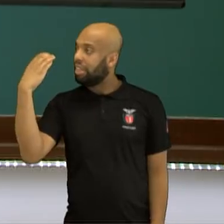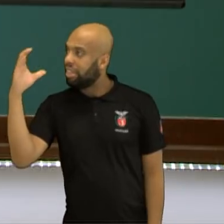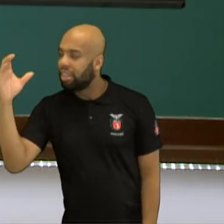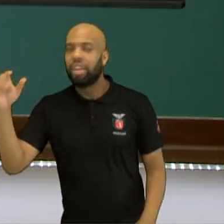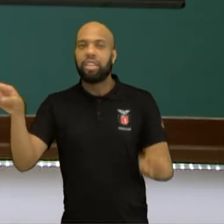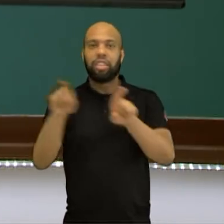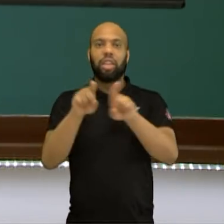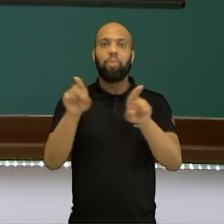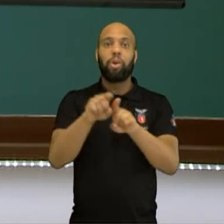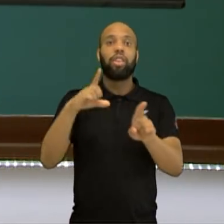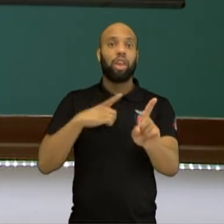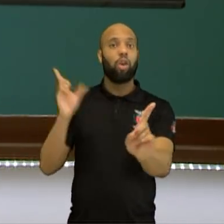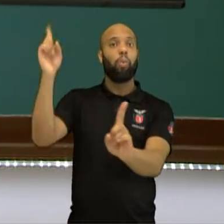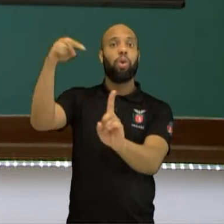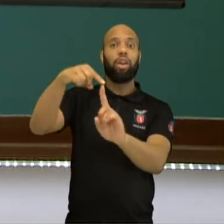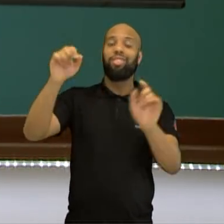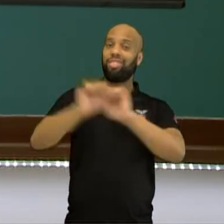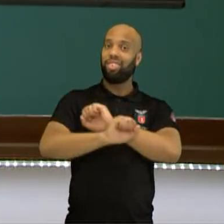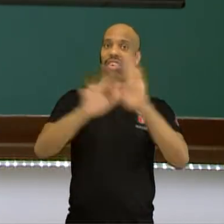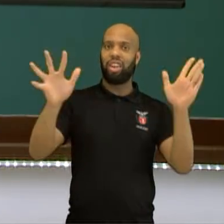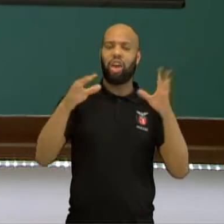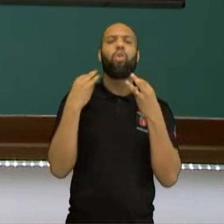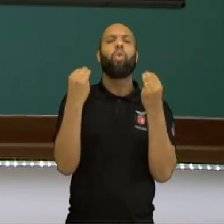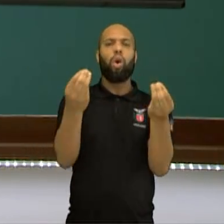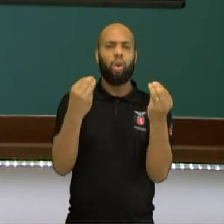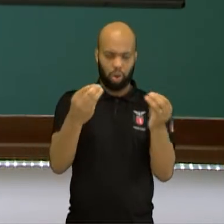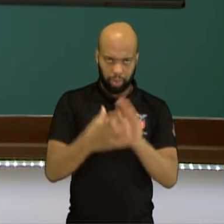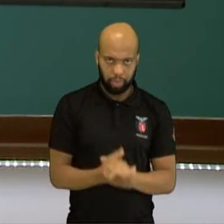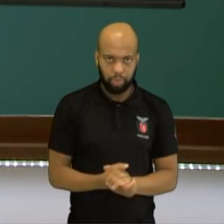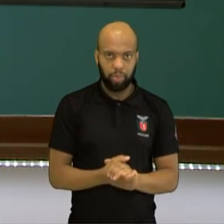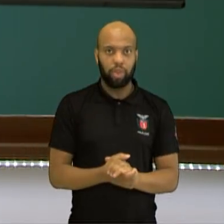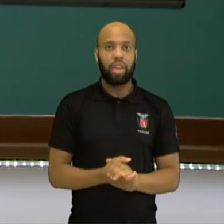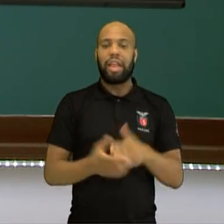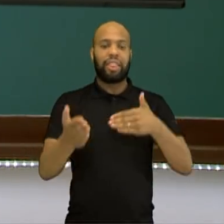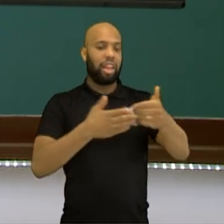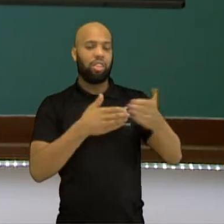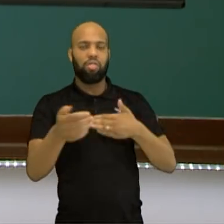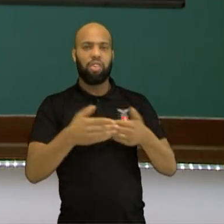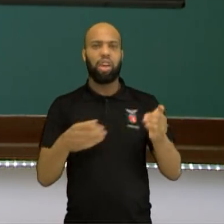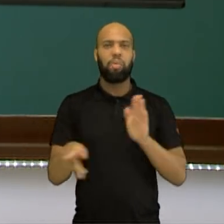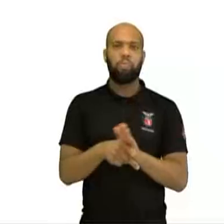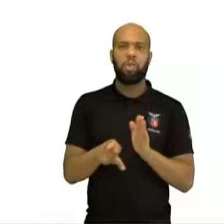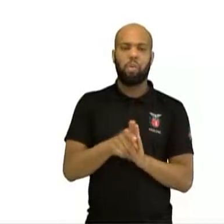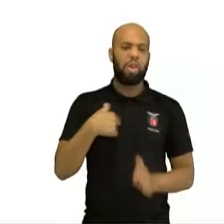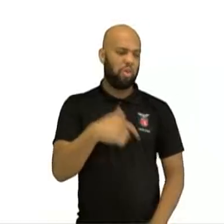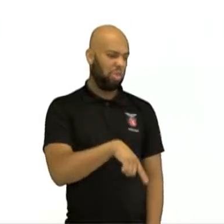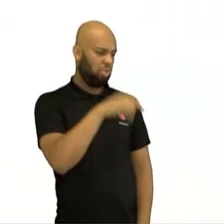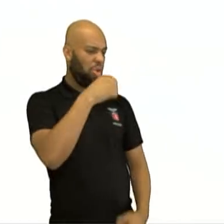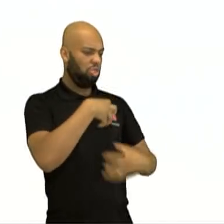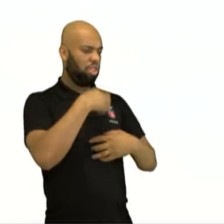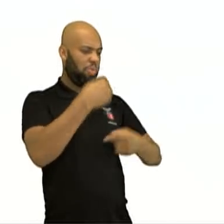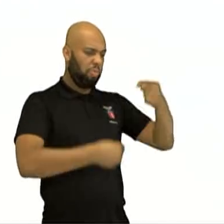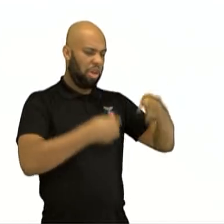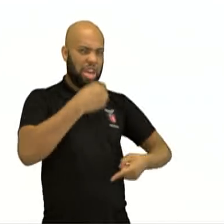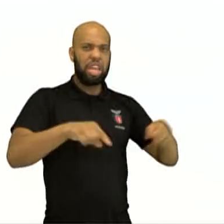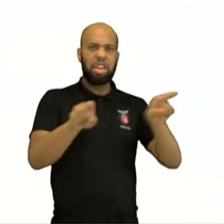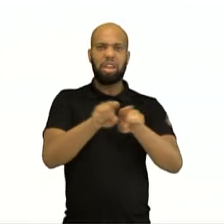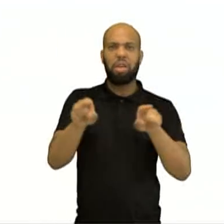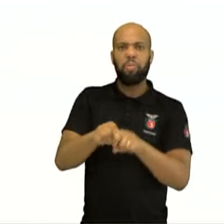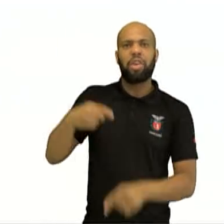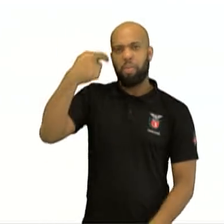também é objetiva. Objetiva em que sentido? Ela independe das preferências políticas,